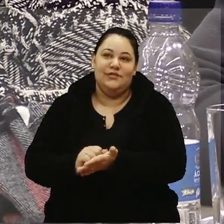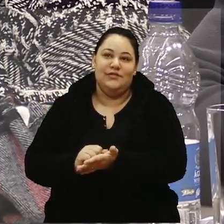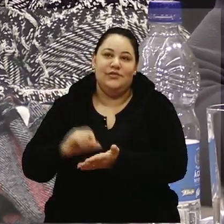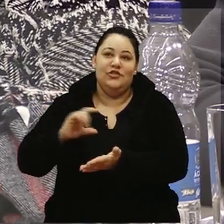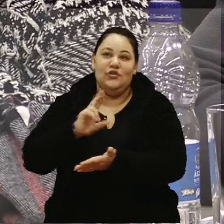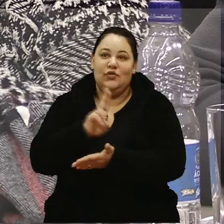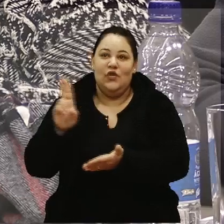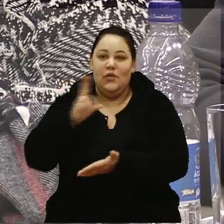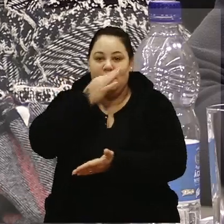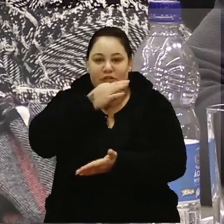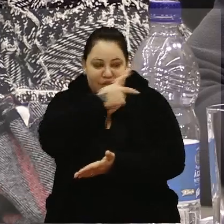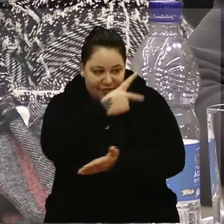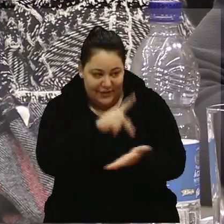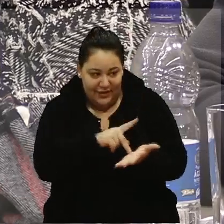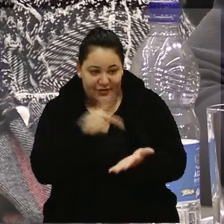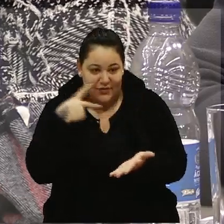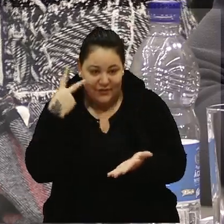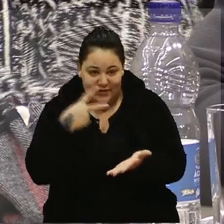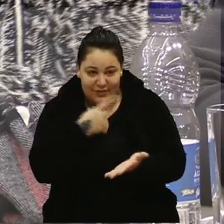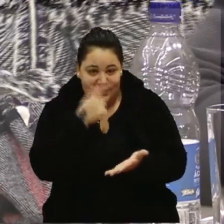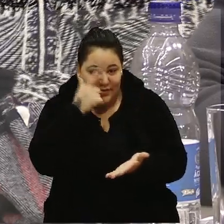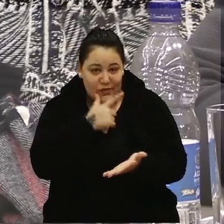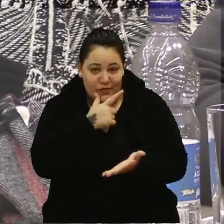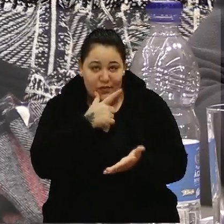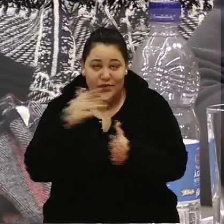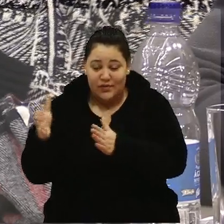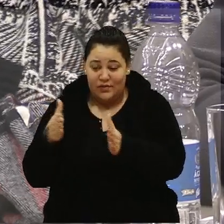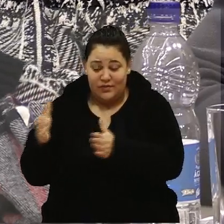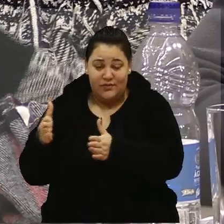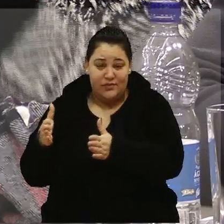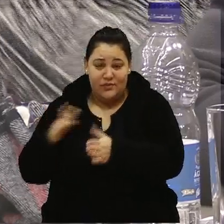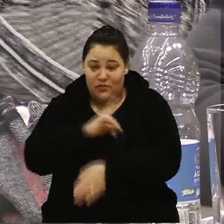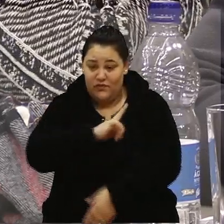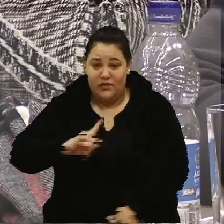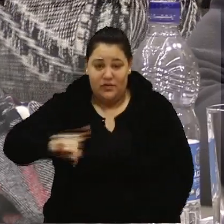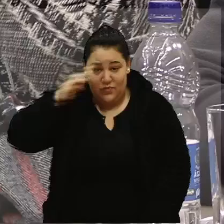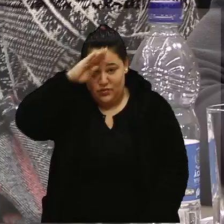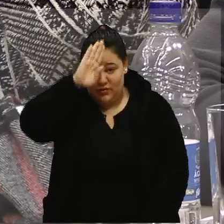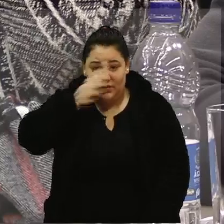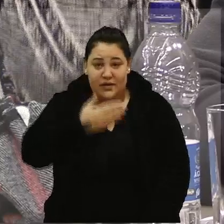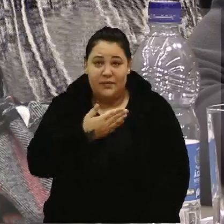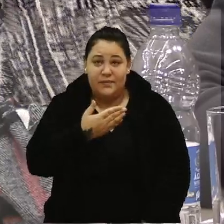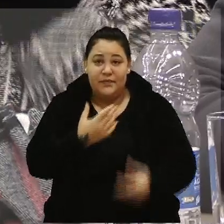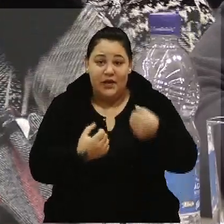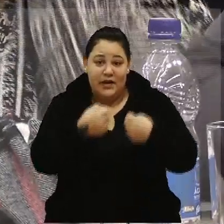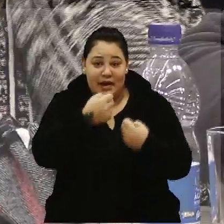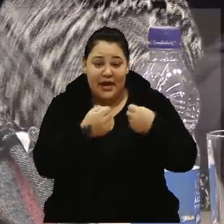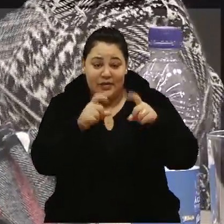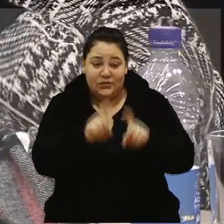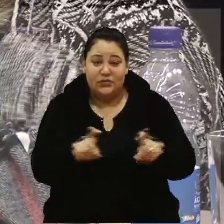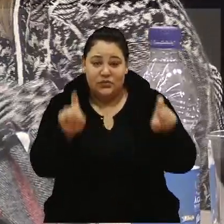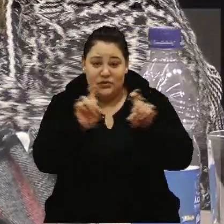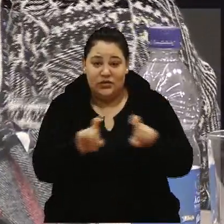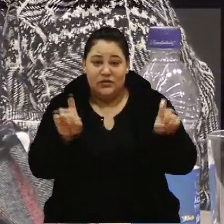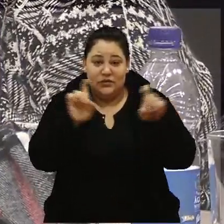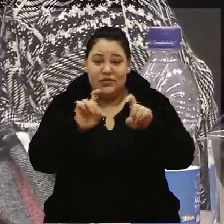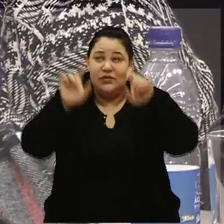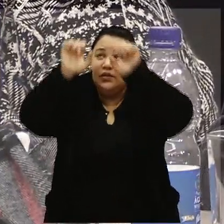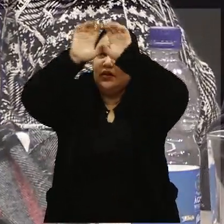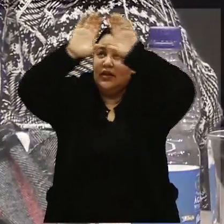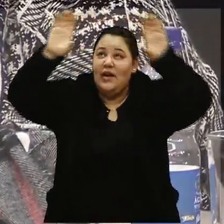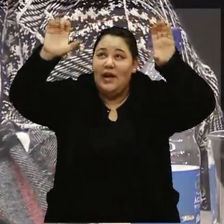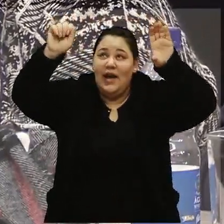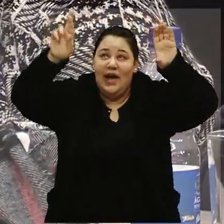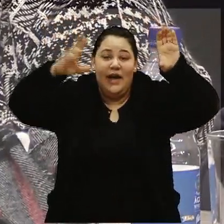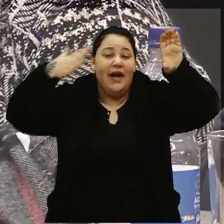Sul, verdade, vereador Lucas? Né? Na época do governo Bolsonaro. Aí era carro, era computador, era ar-condicionado, você sabia